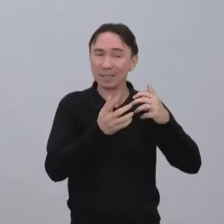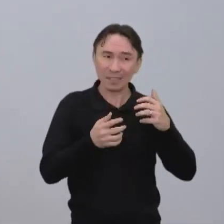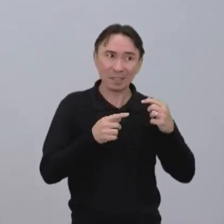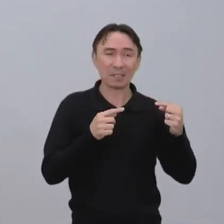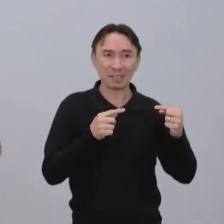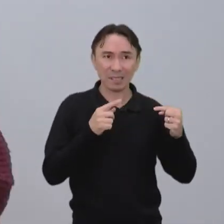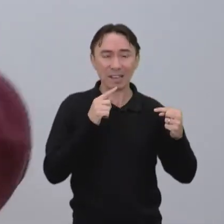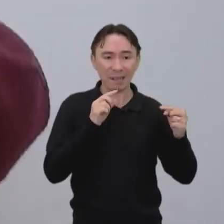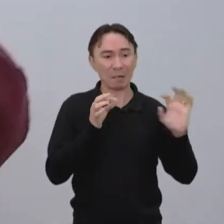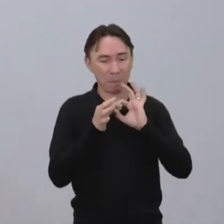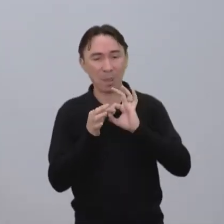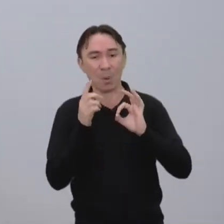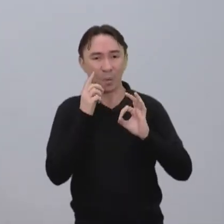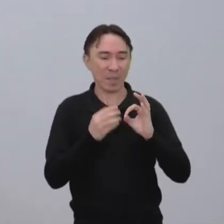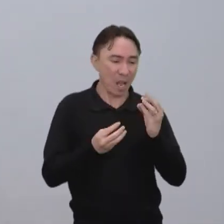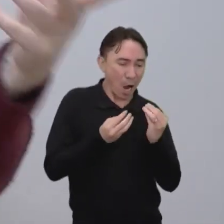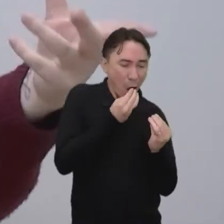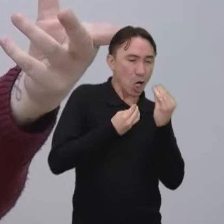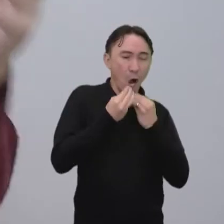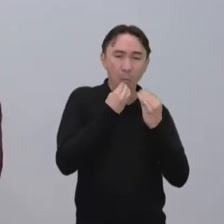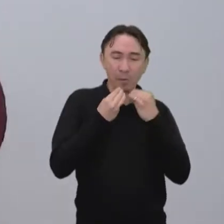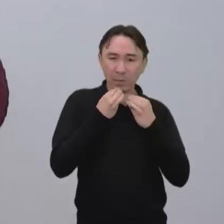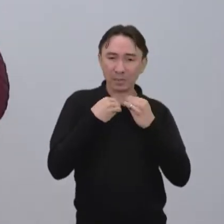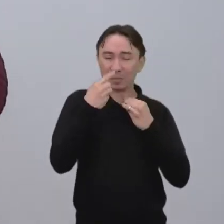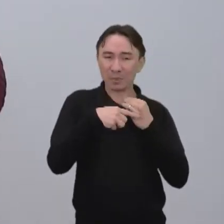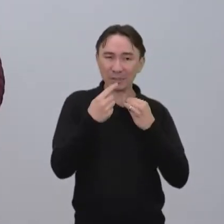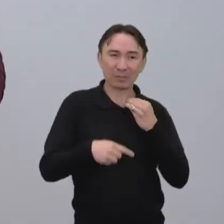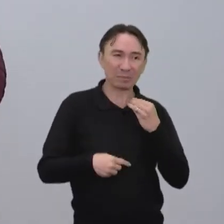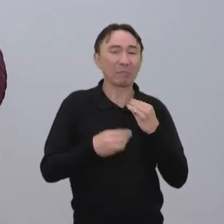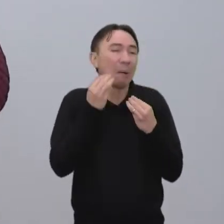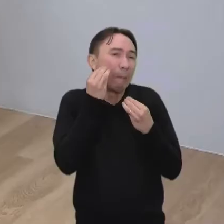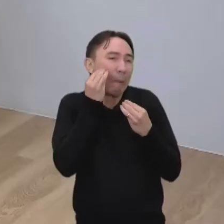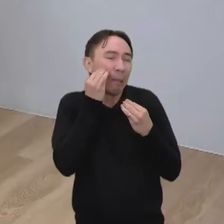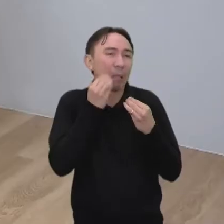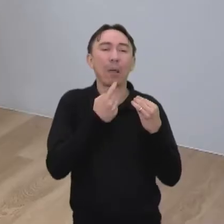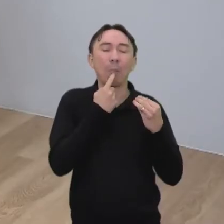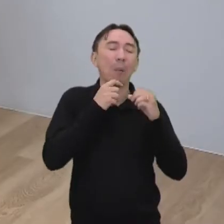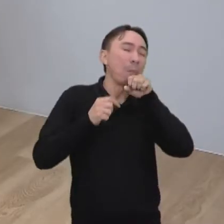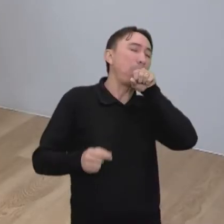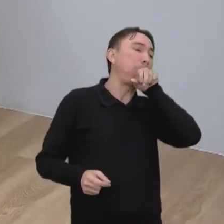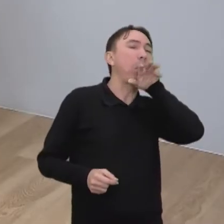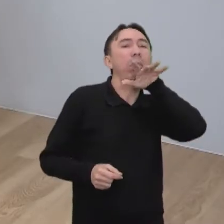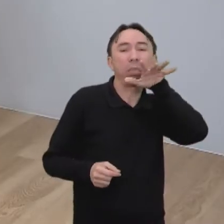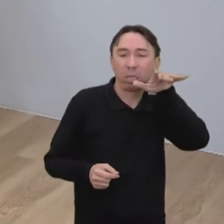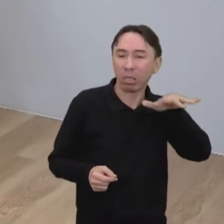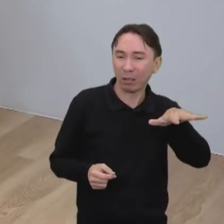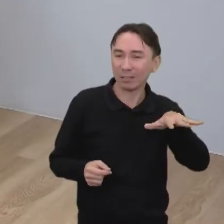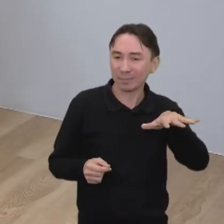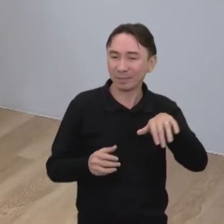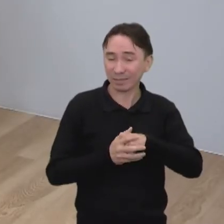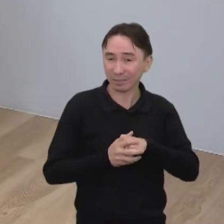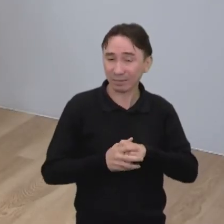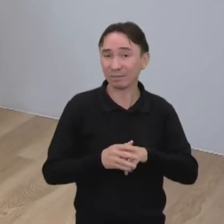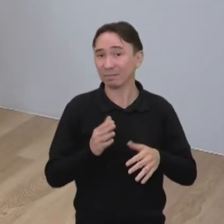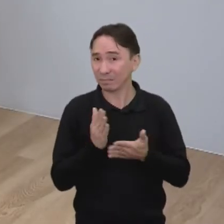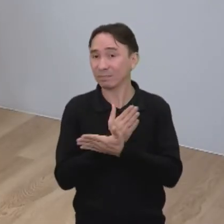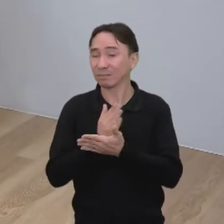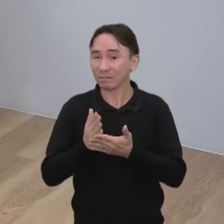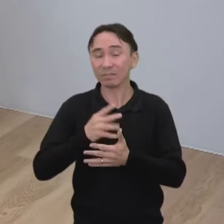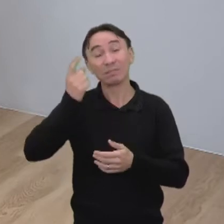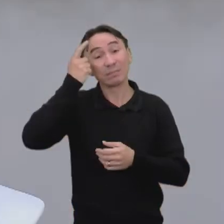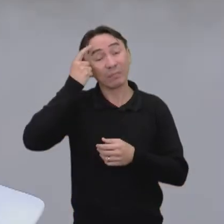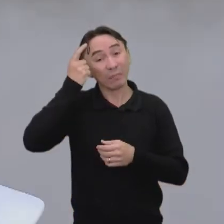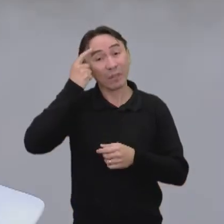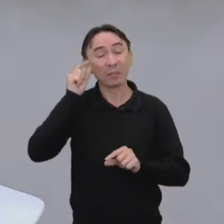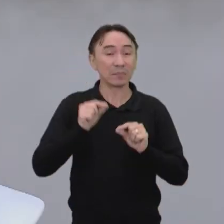de alimentos e depois essa tentativa de compensação. Exato. Muitos acreditam que esse distúrbio venha, a gente vai falar mais para frente, mas que esse